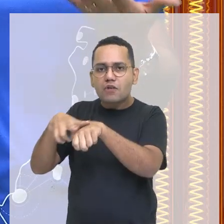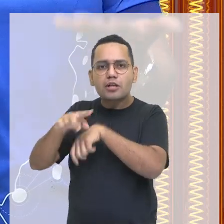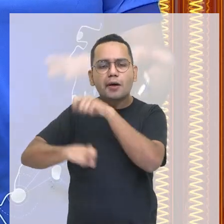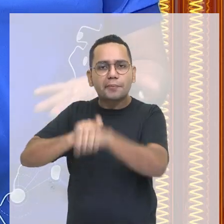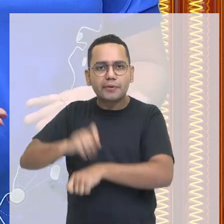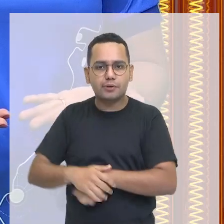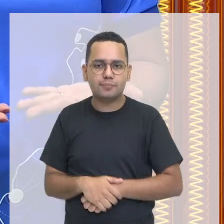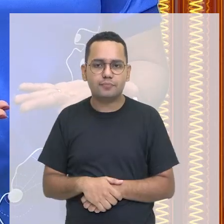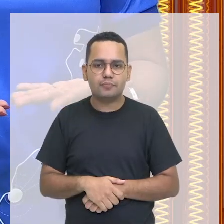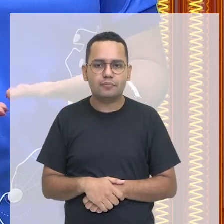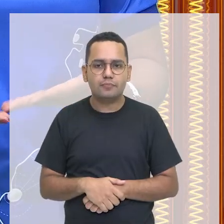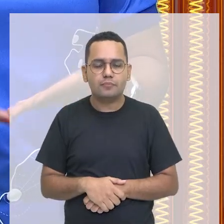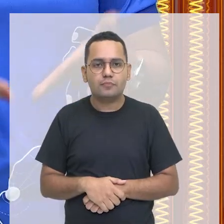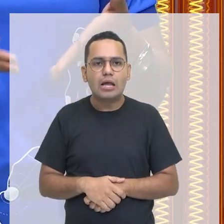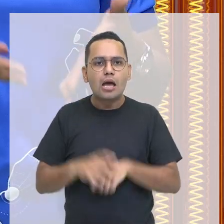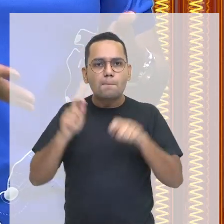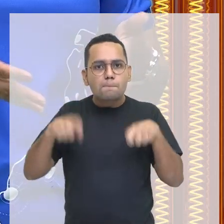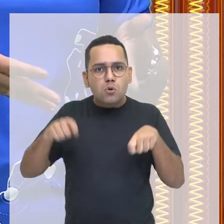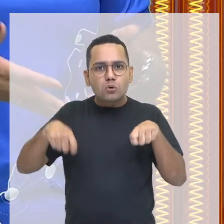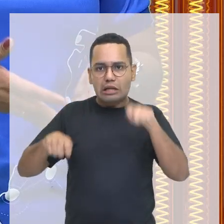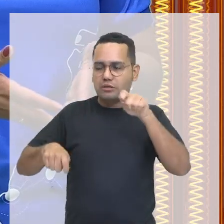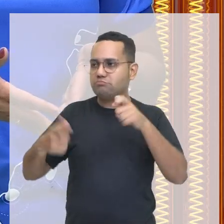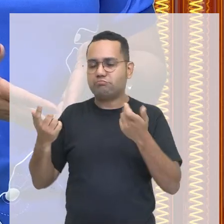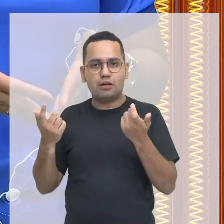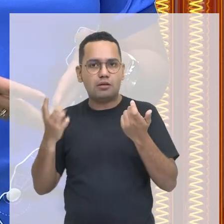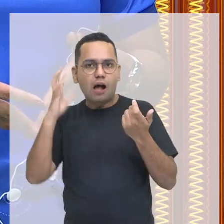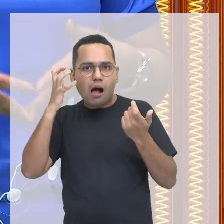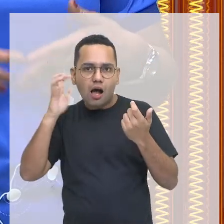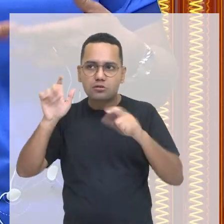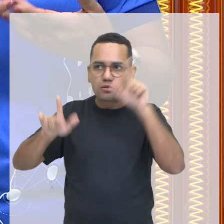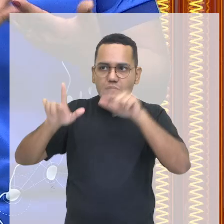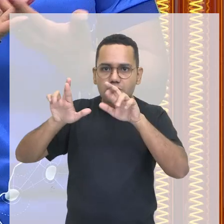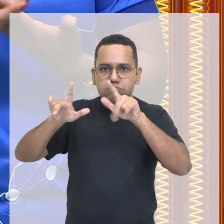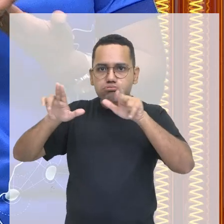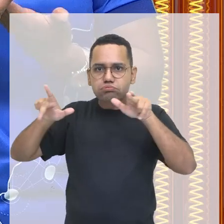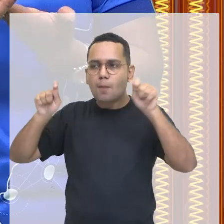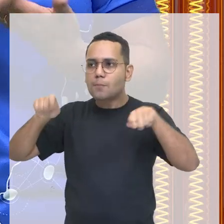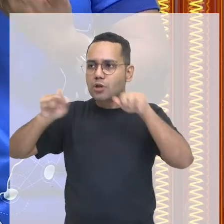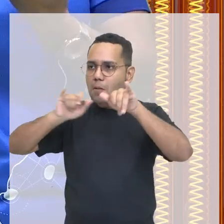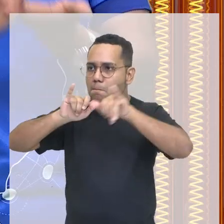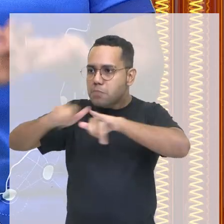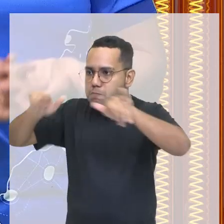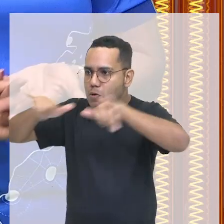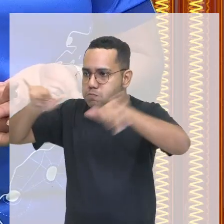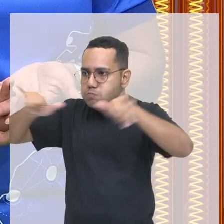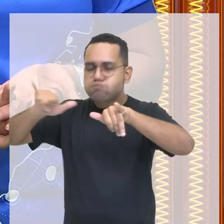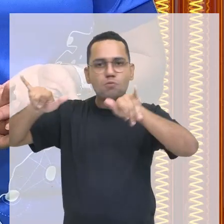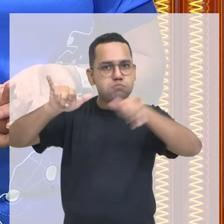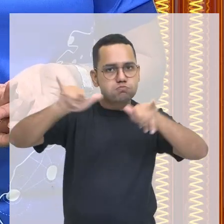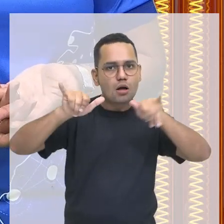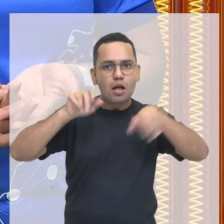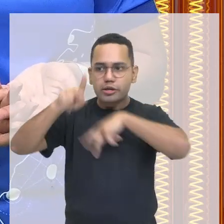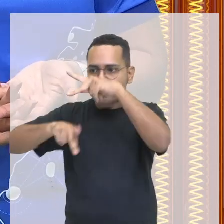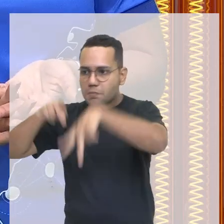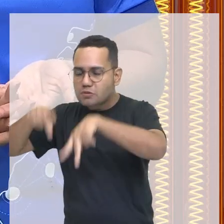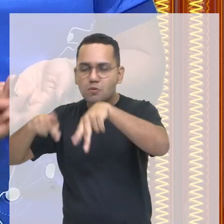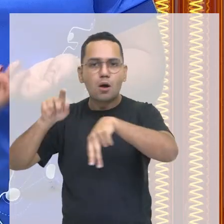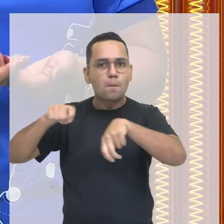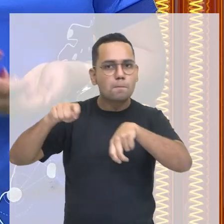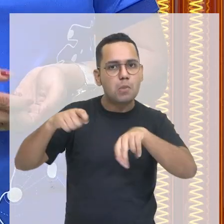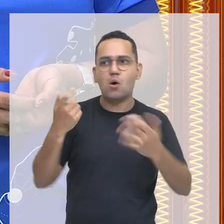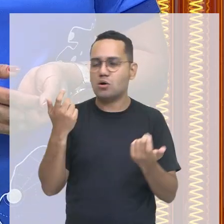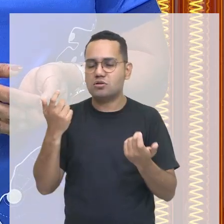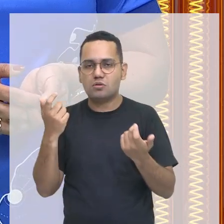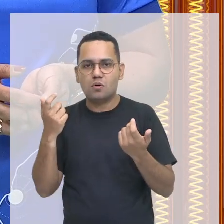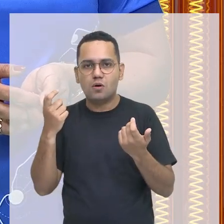levar as informações que o governo está querendo que sejam que circulem dentro do território,